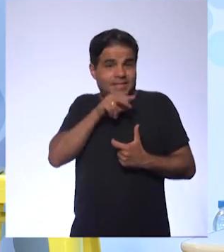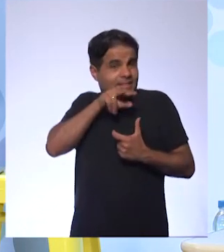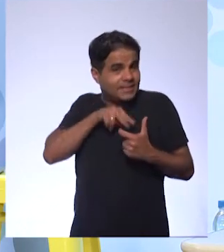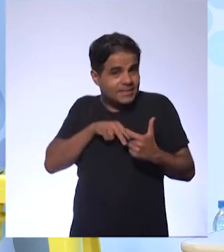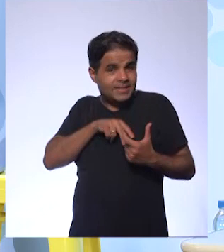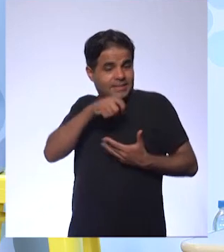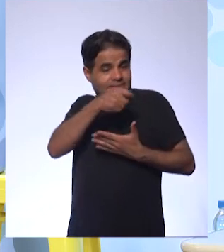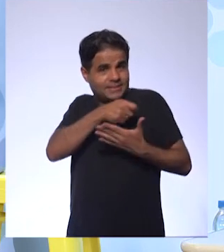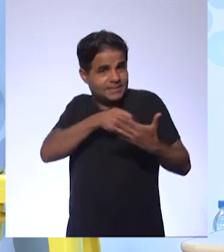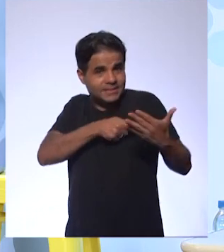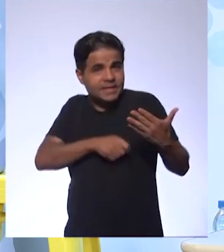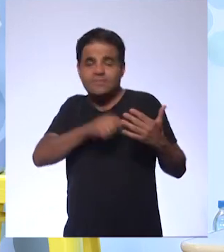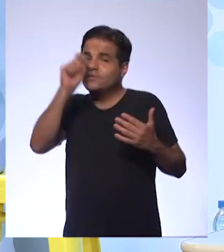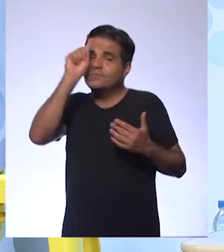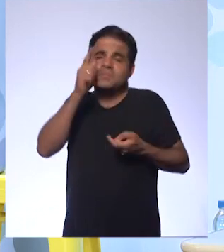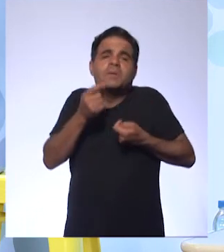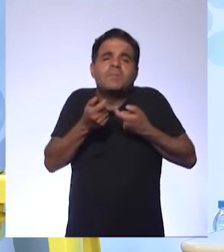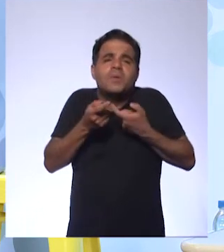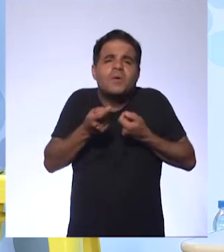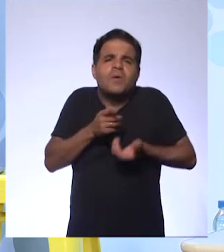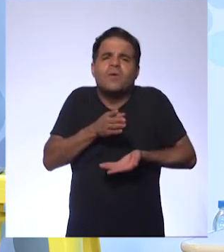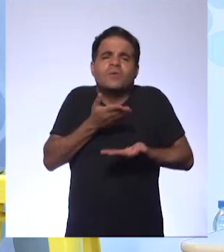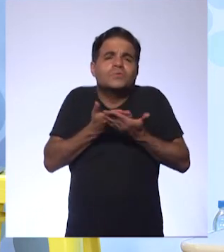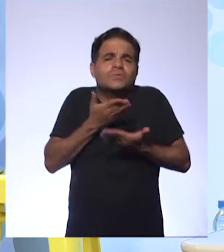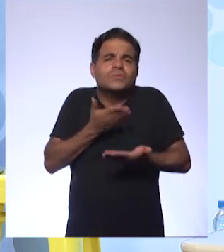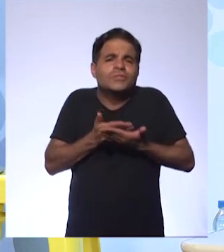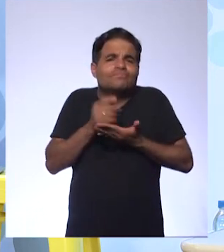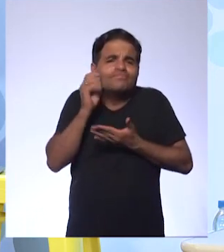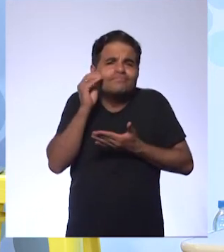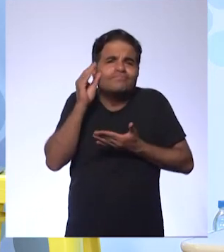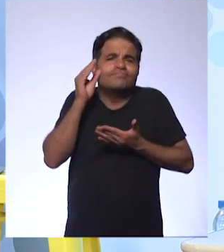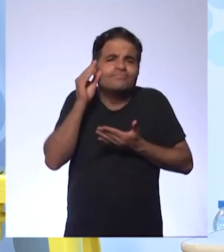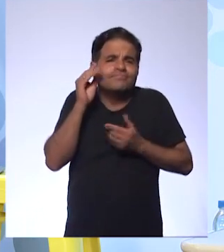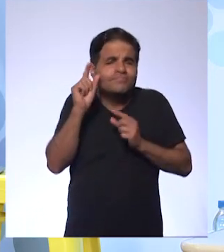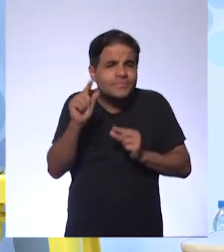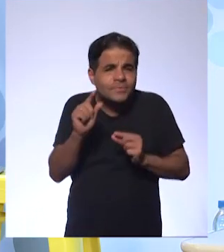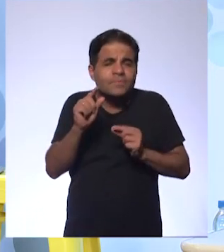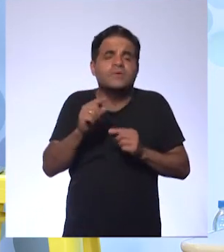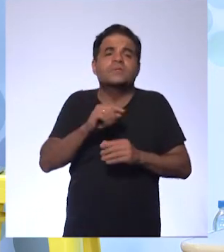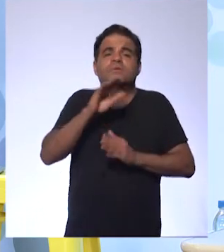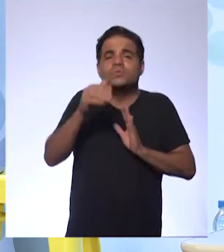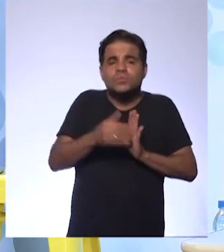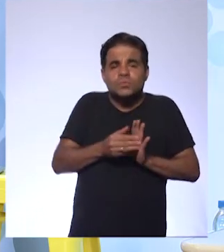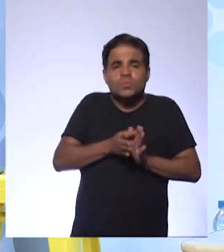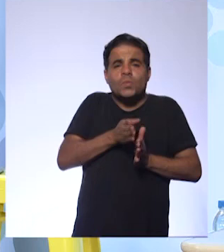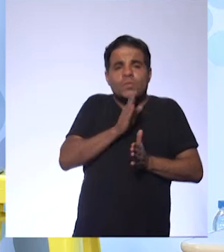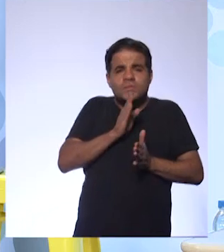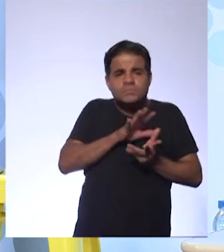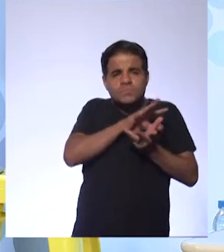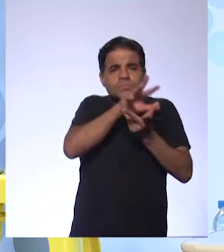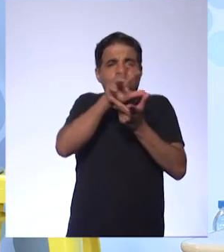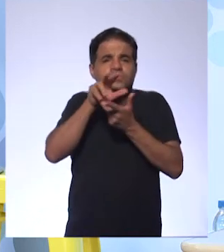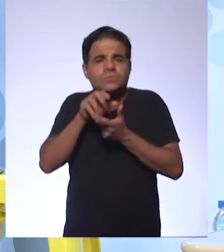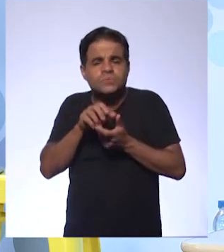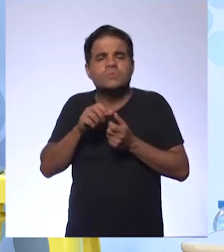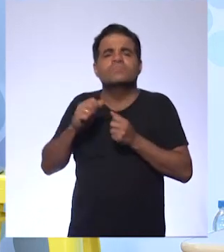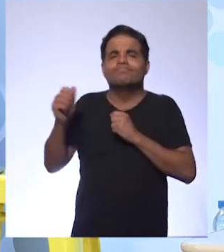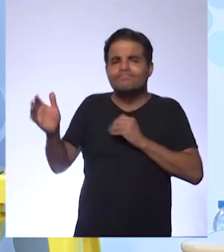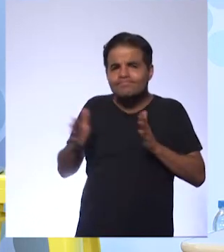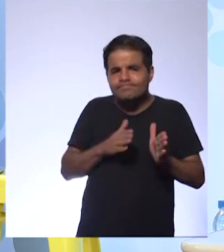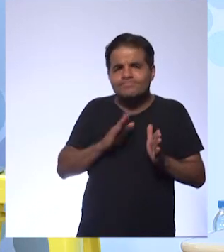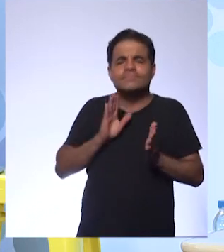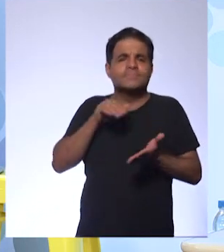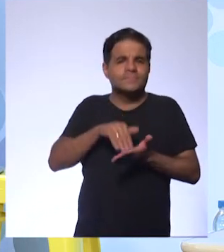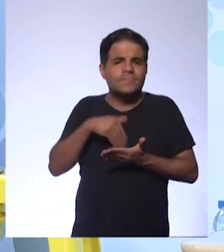pouca instrução. Então, teve-se a ideia de compilar todo o conhecimento do mundo, produzido até